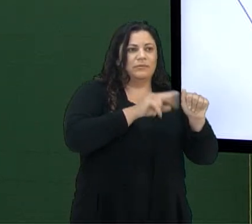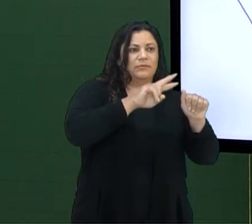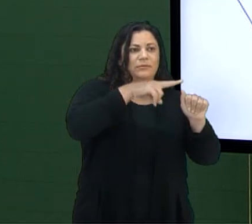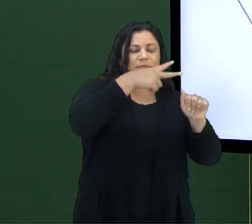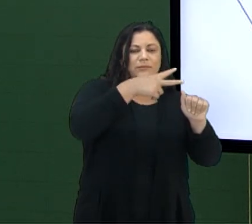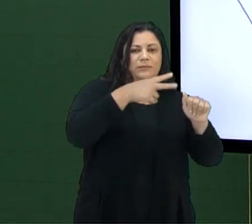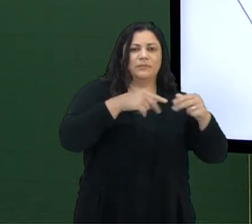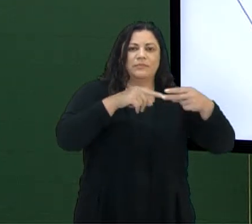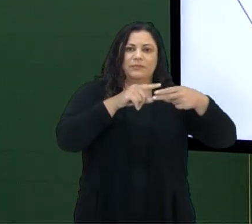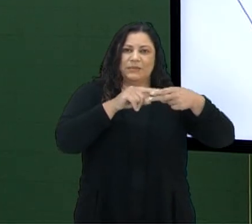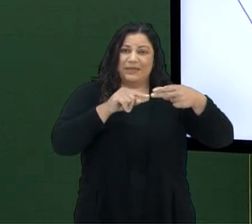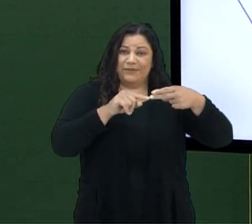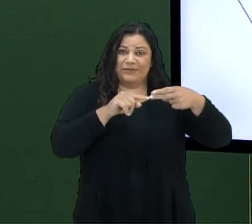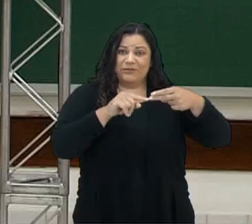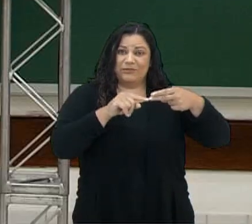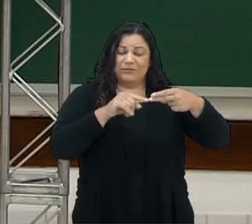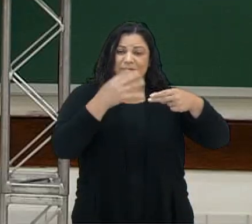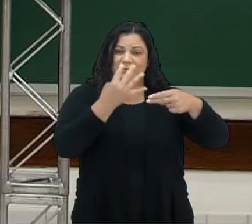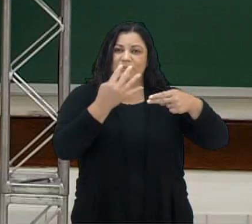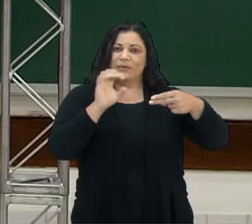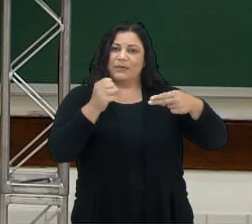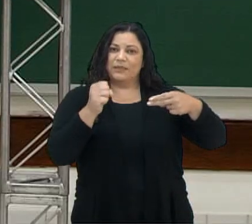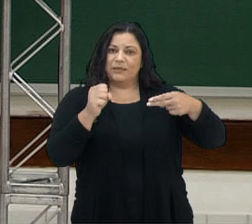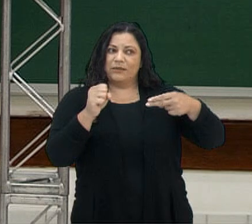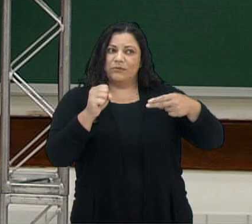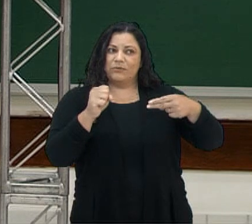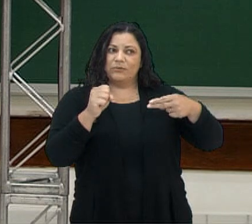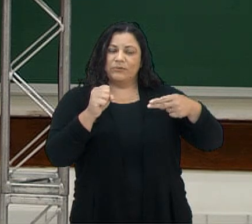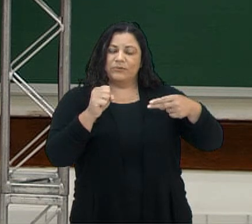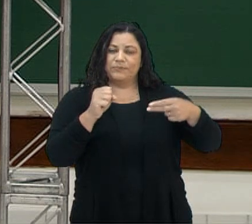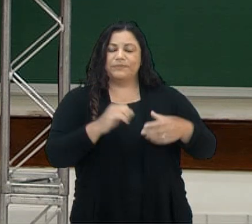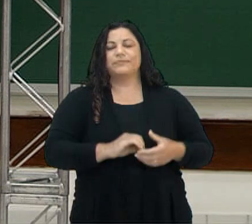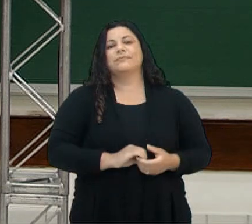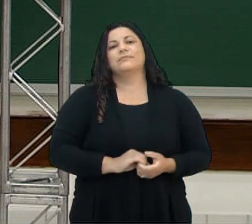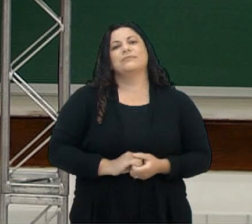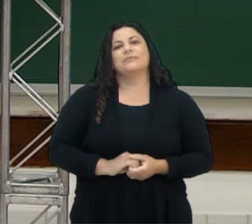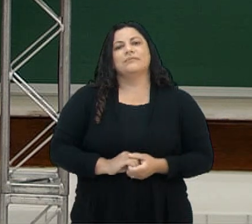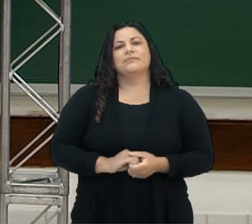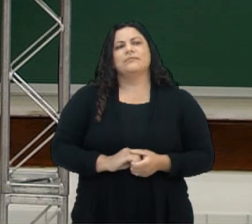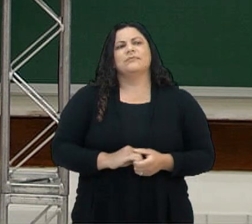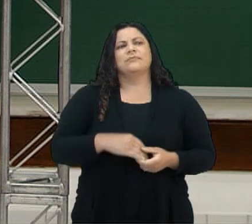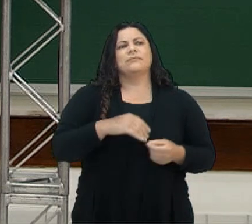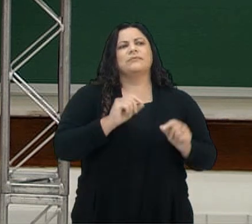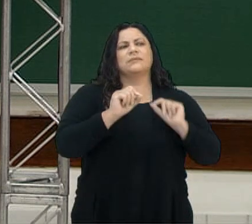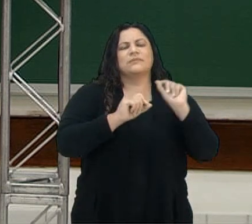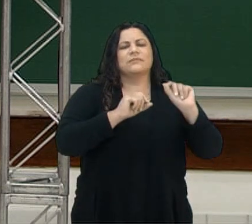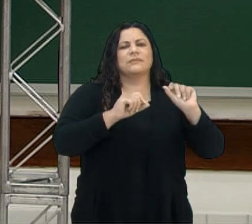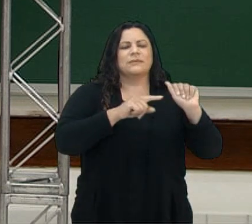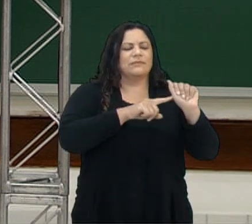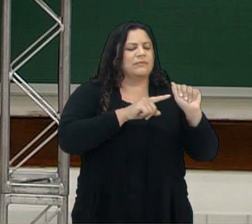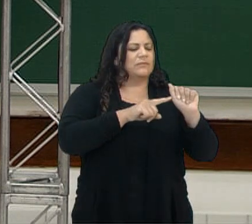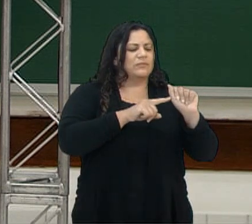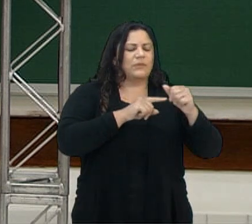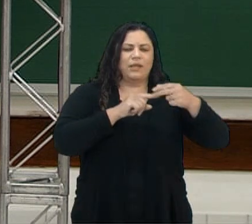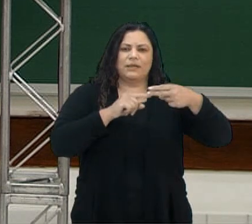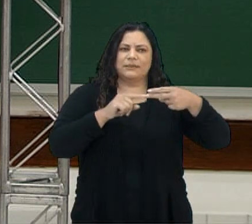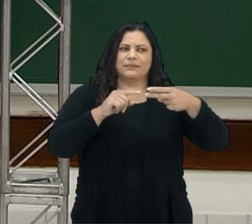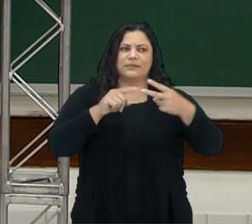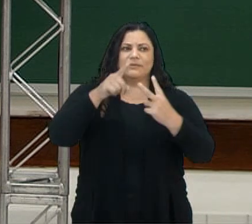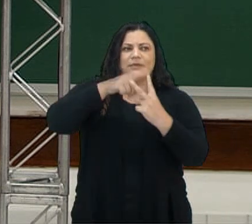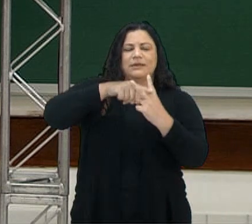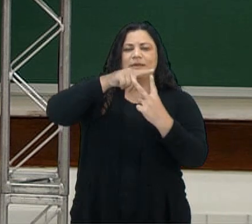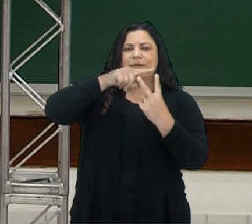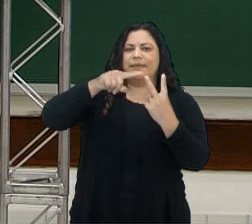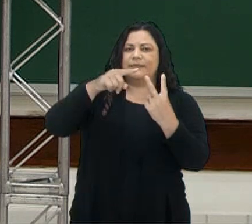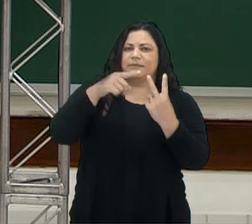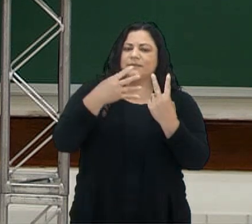64 menos 16, que é 48, tá? 48. O que significa que o apótema será a raiz quadrada